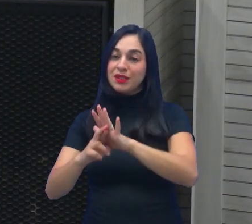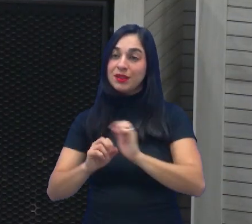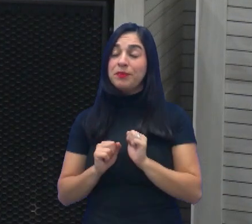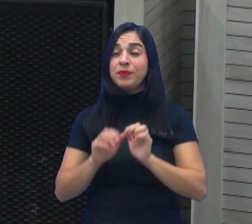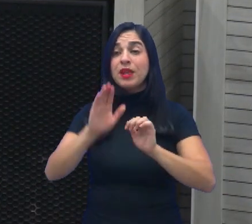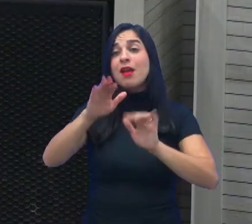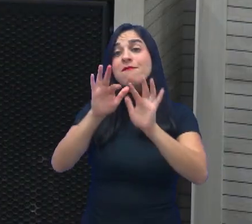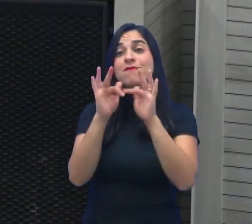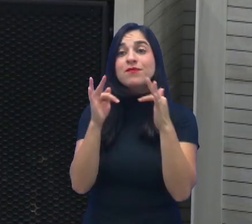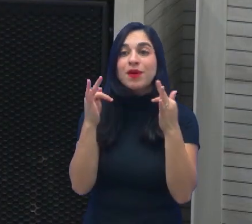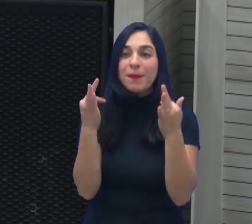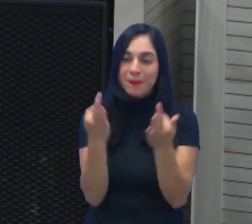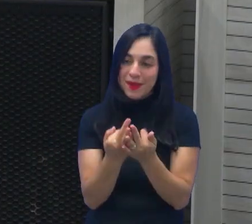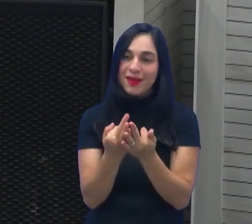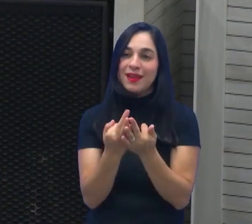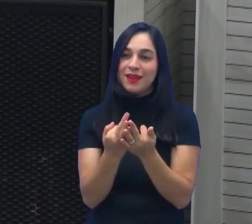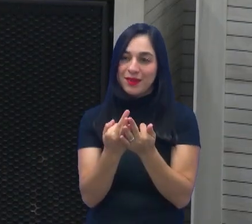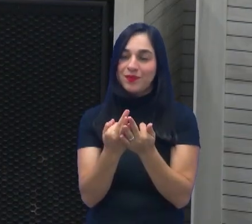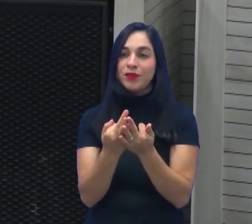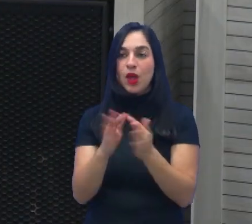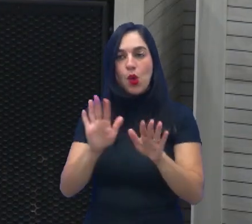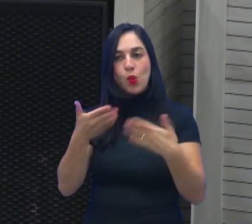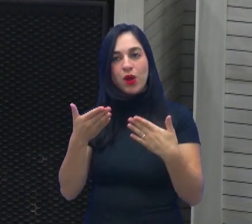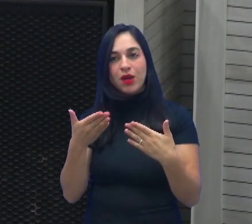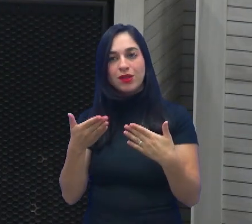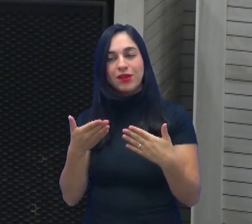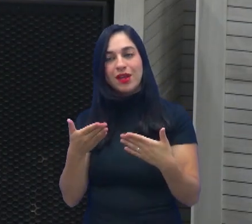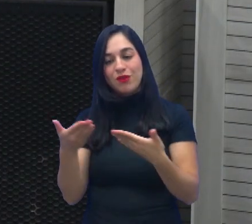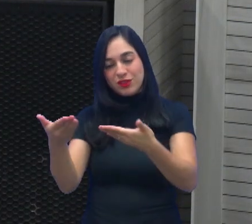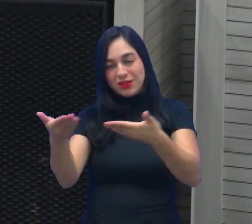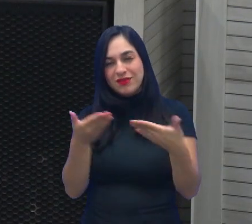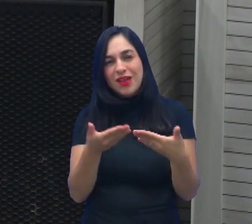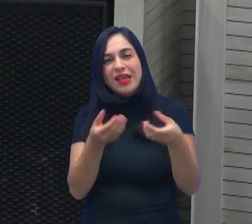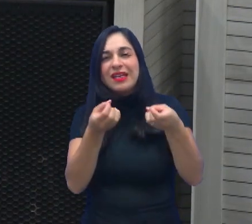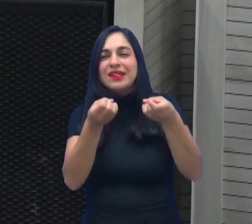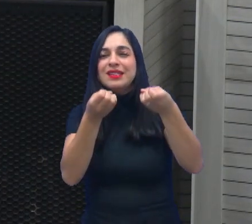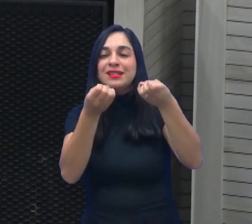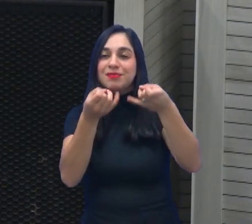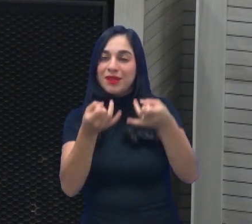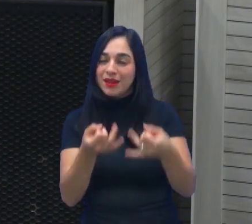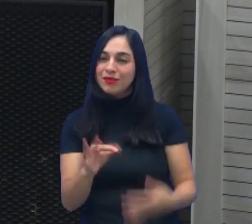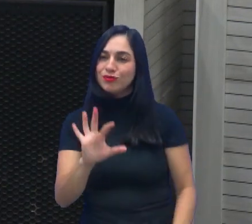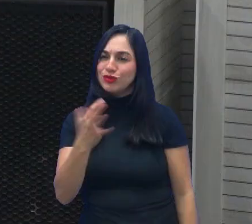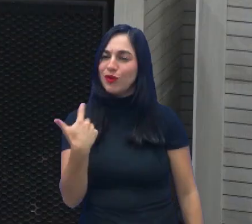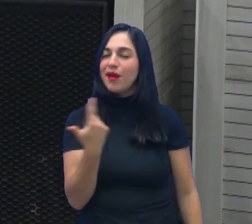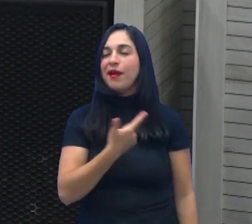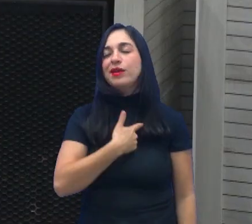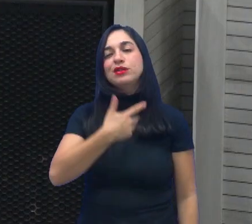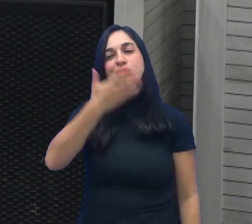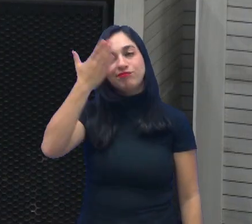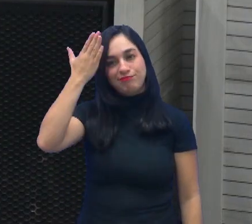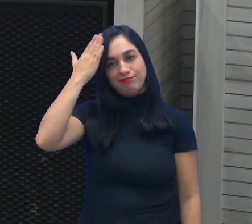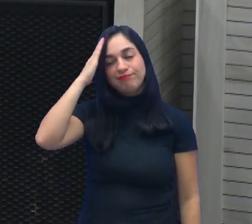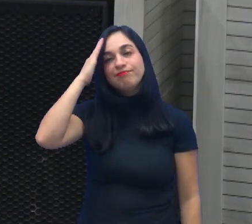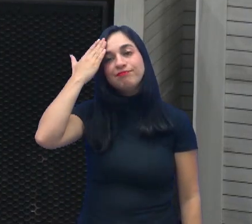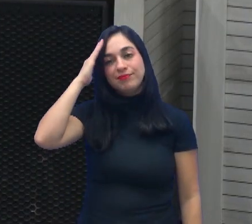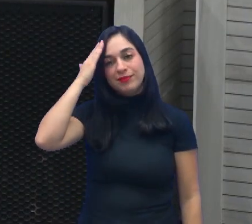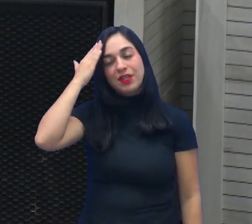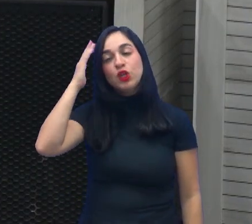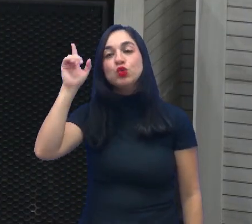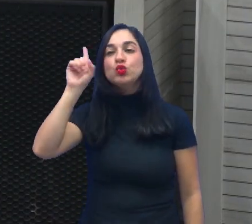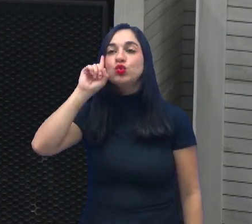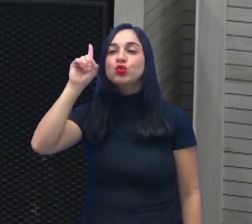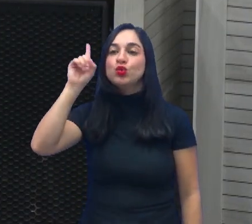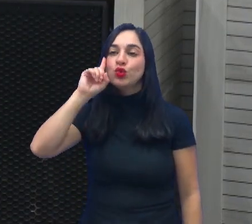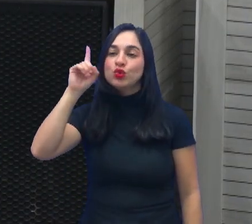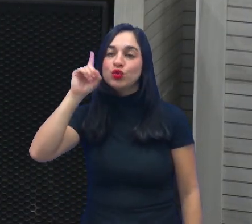gente, aqui quando vocês fazem um relato, a gente sabe o que é, né? Dia, noite, envolver,